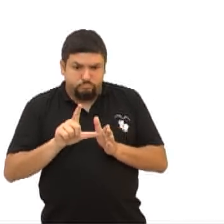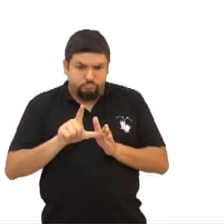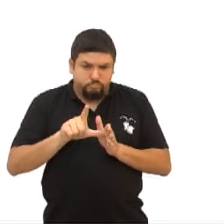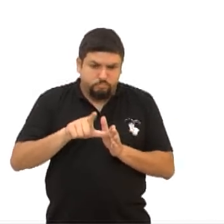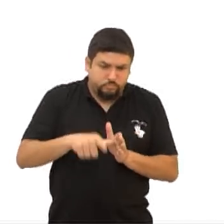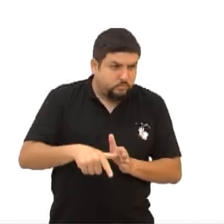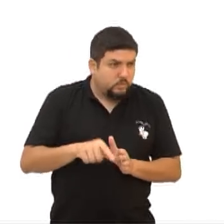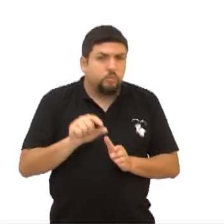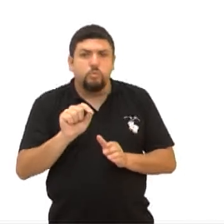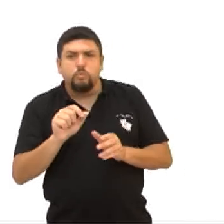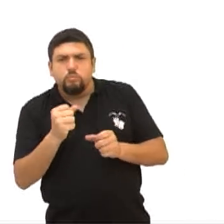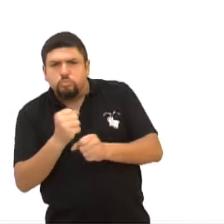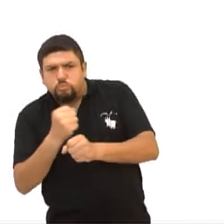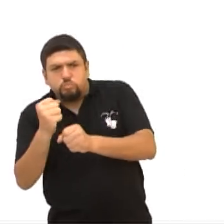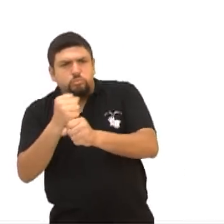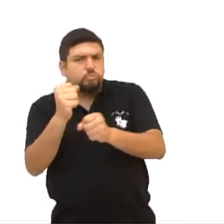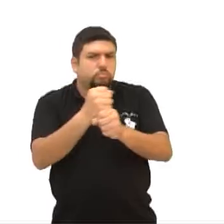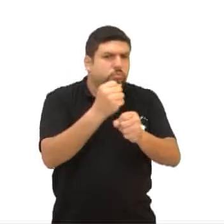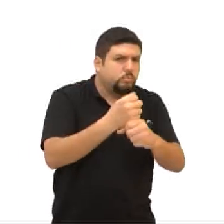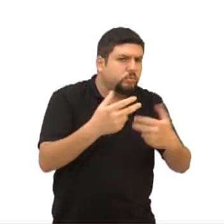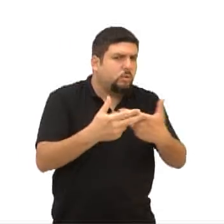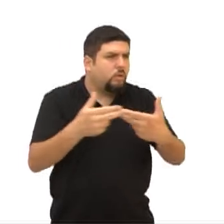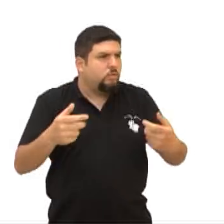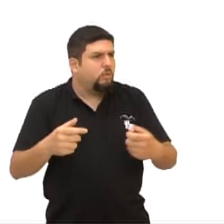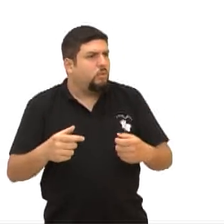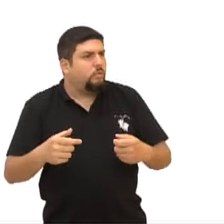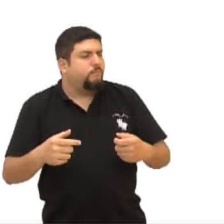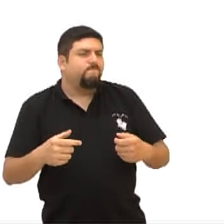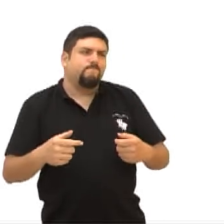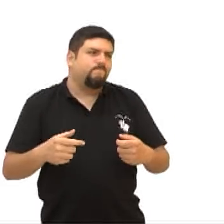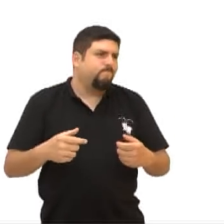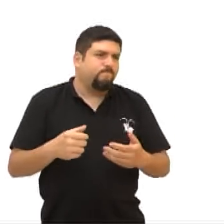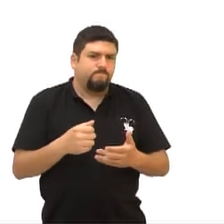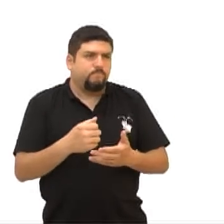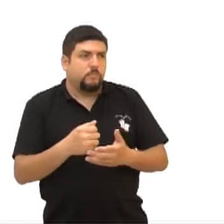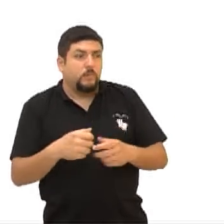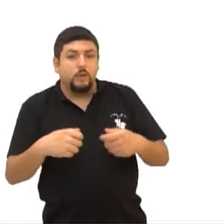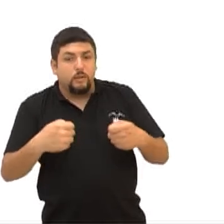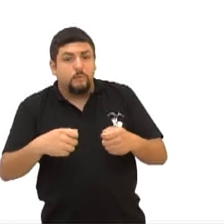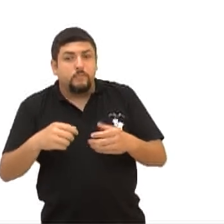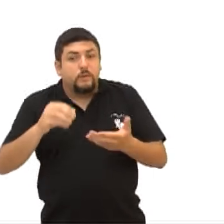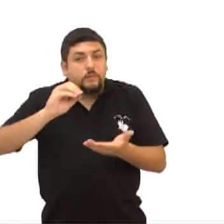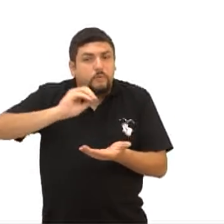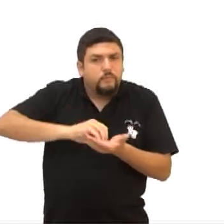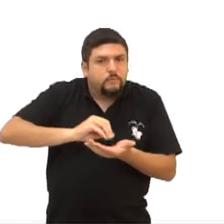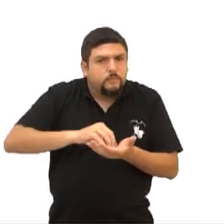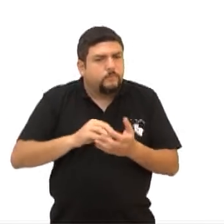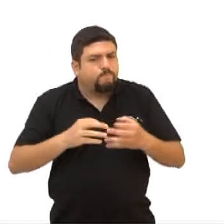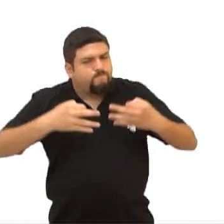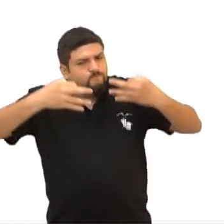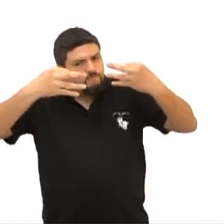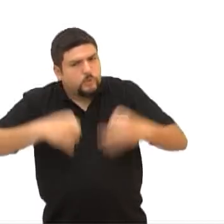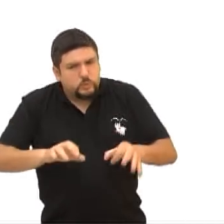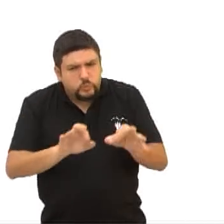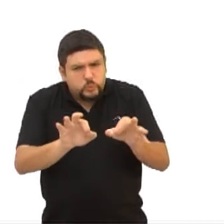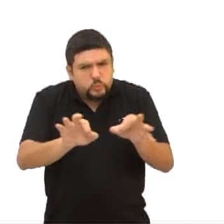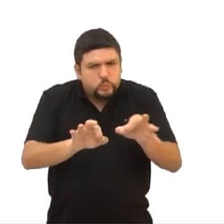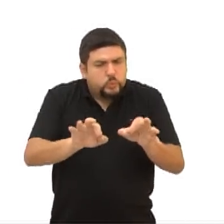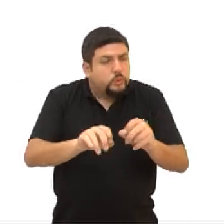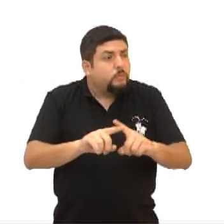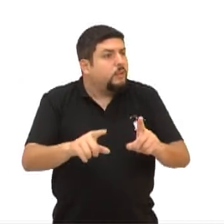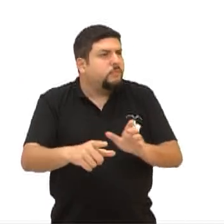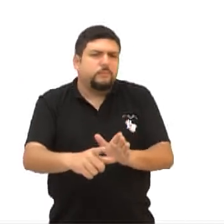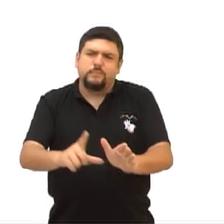termos de obras, poderia ter sido feito de forma mais planejada há alguns